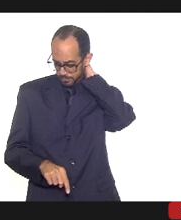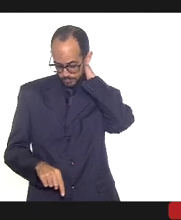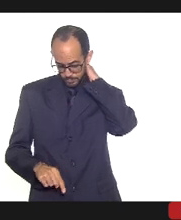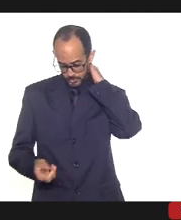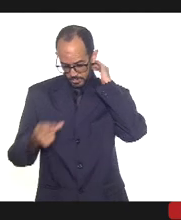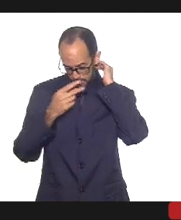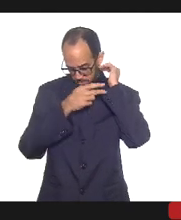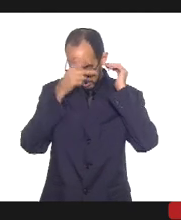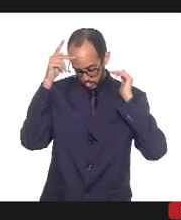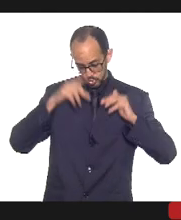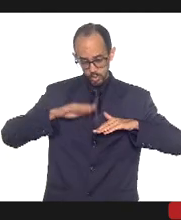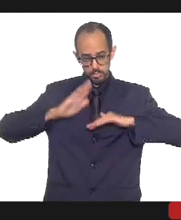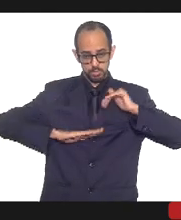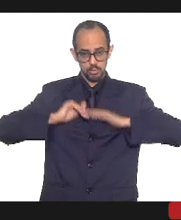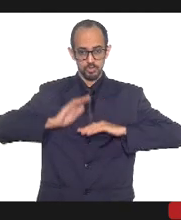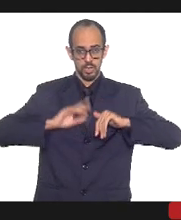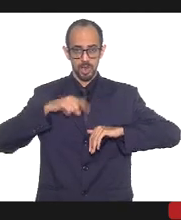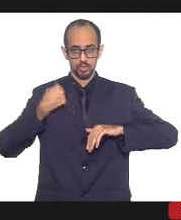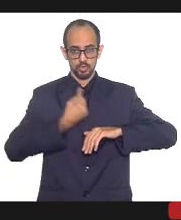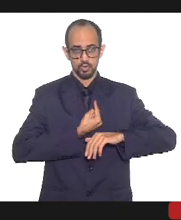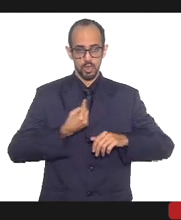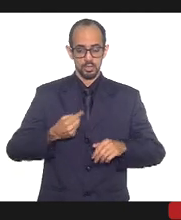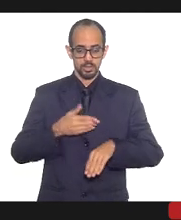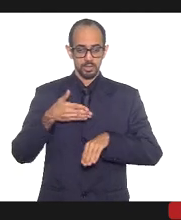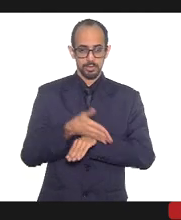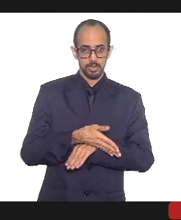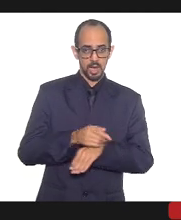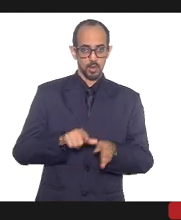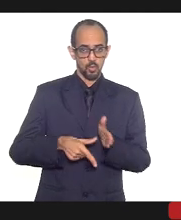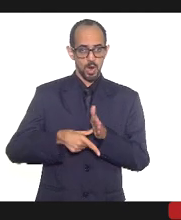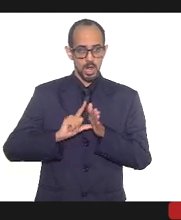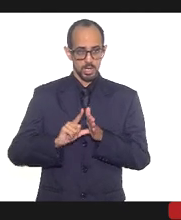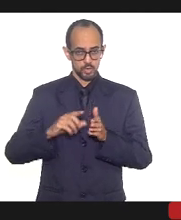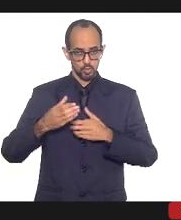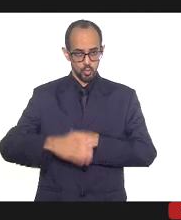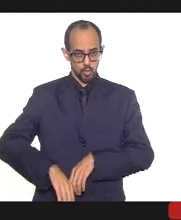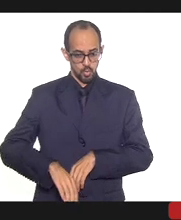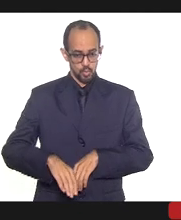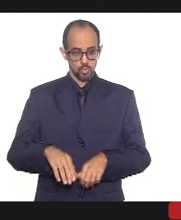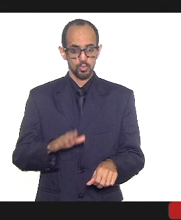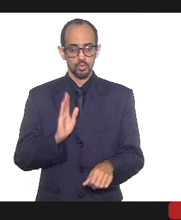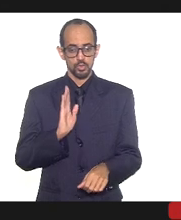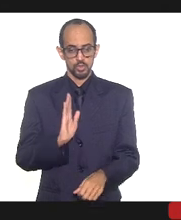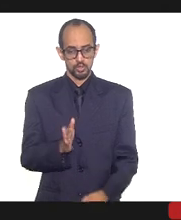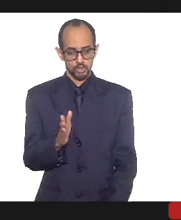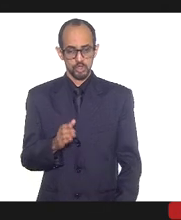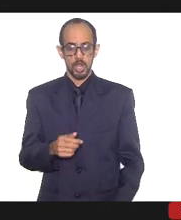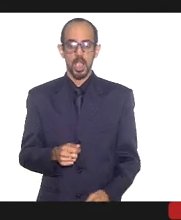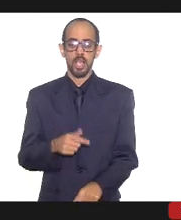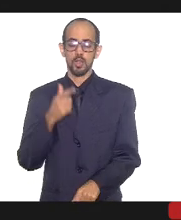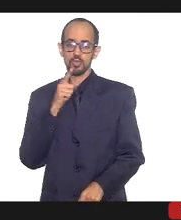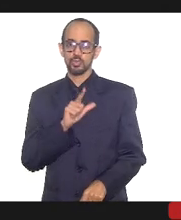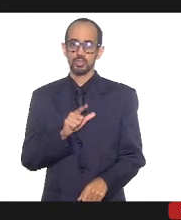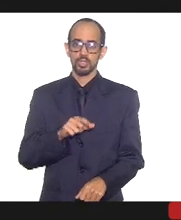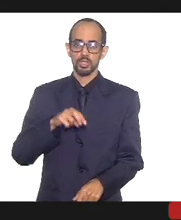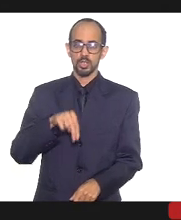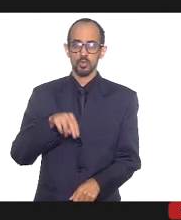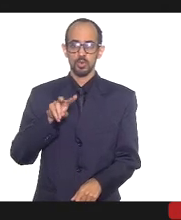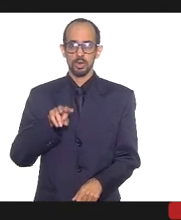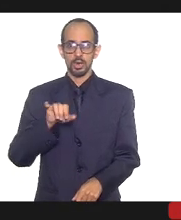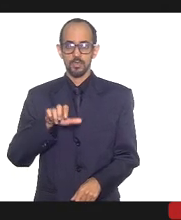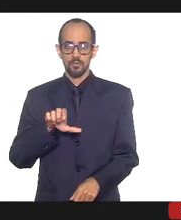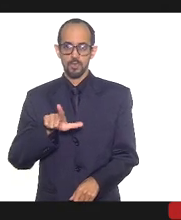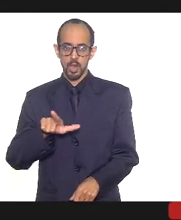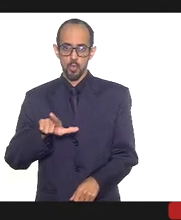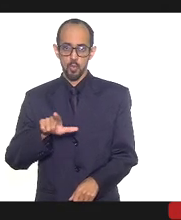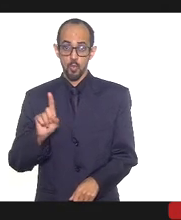do nosso cargo que entraram antes, né, que entraram no concurso anterior, já fazem parte do nível 1 e aí nós ainda continuamos no nível